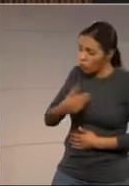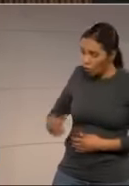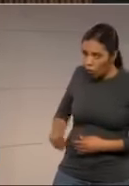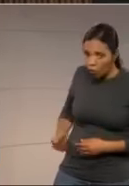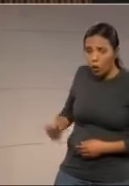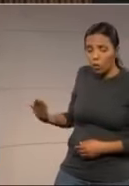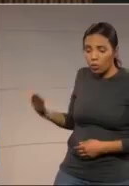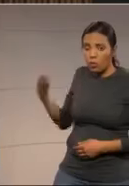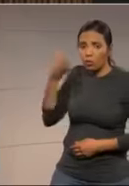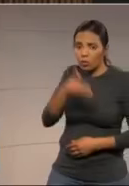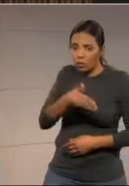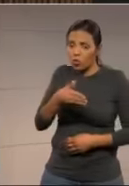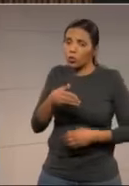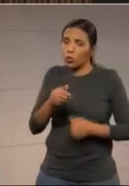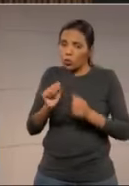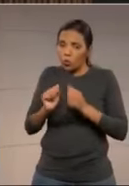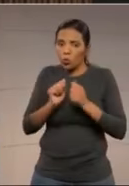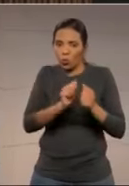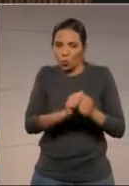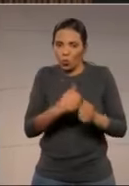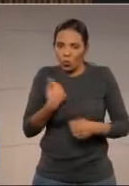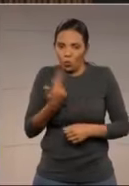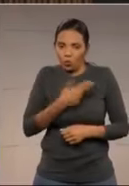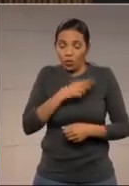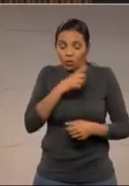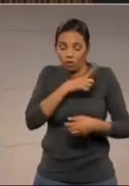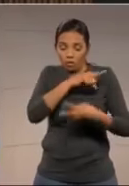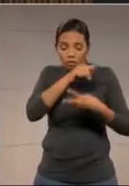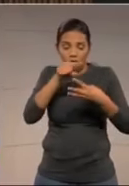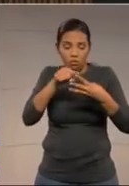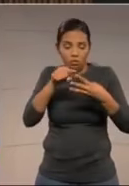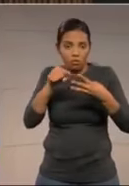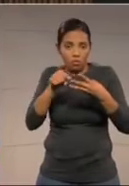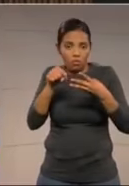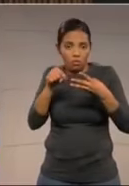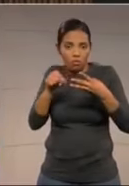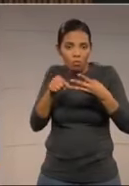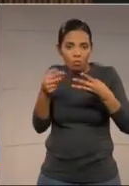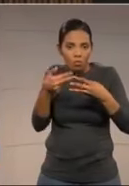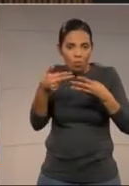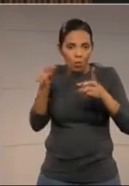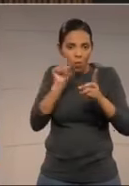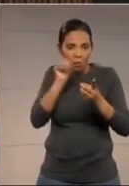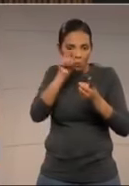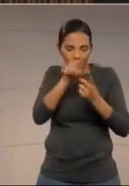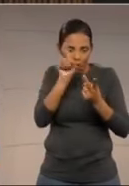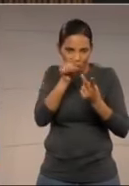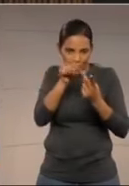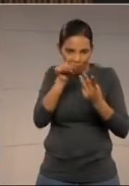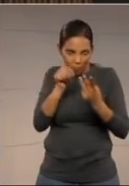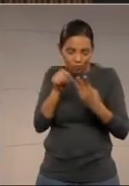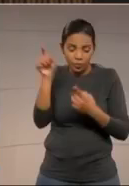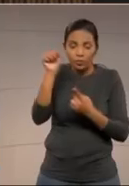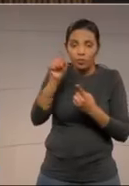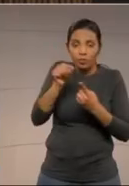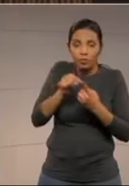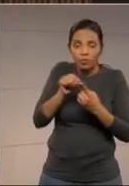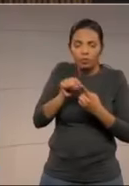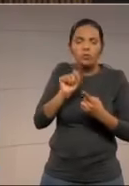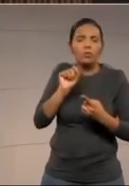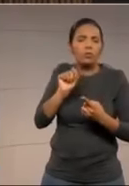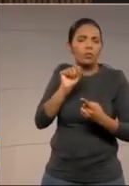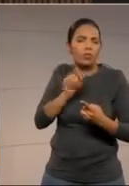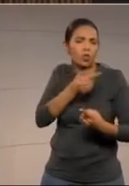alguns encaminhamentos. São 3 encaminhamentos tirados dessa audiência pública. A primeira delas é que o governo do